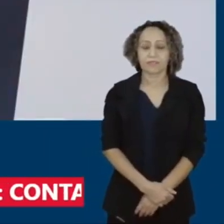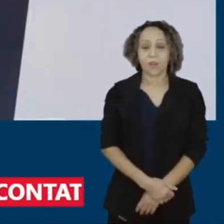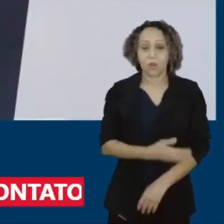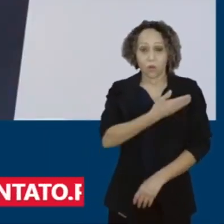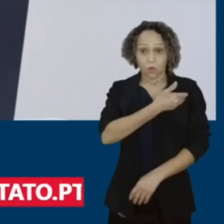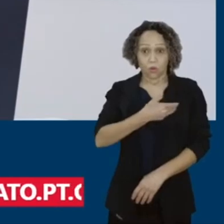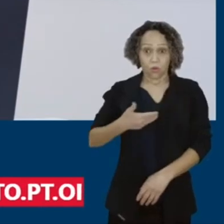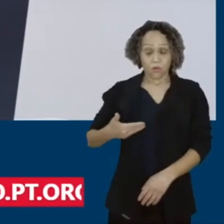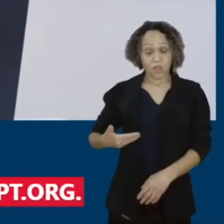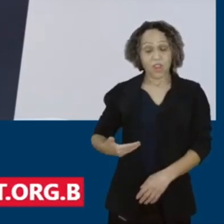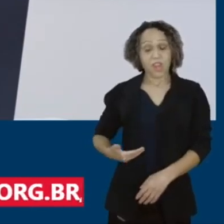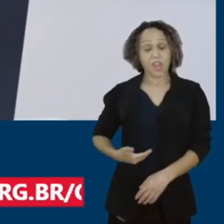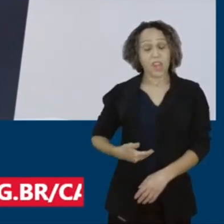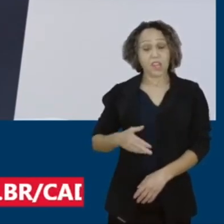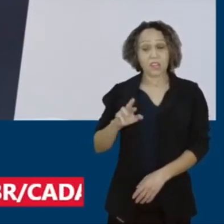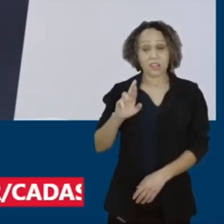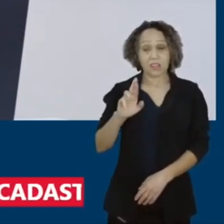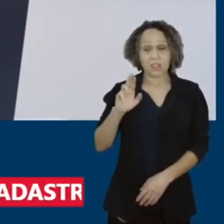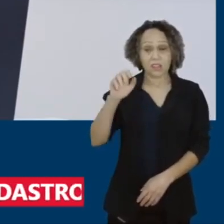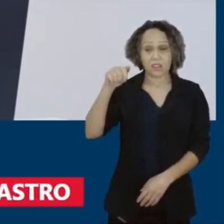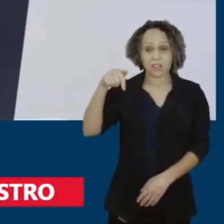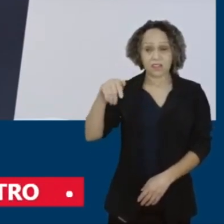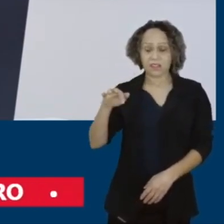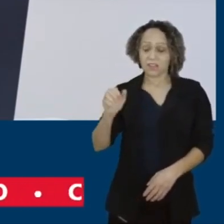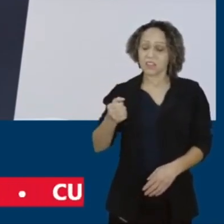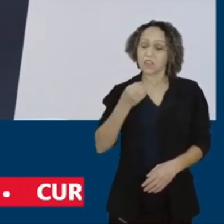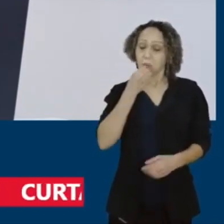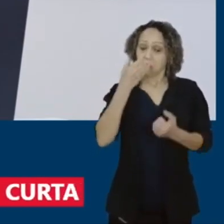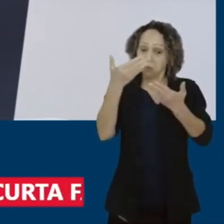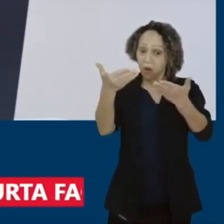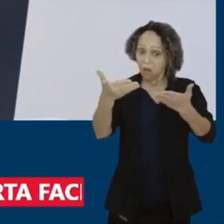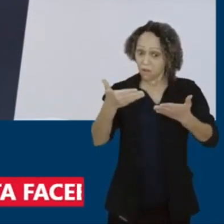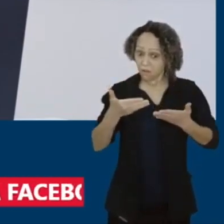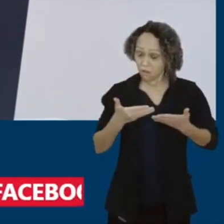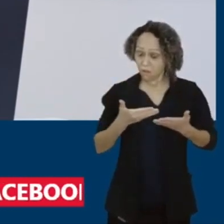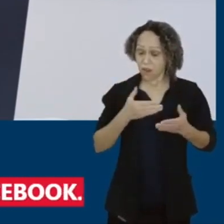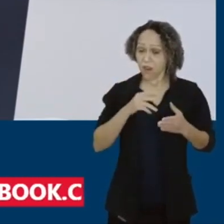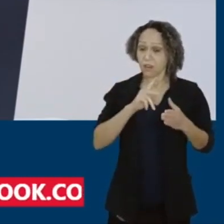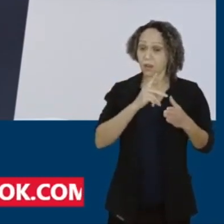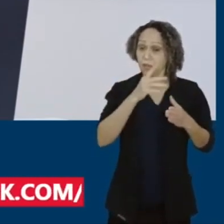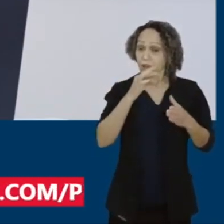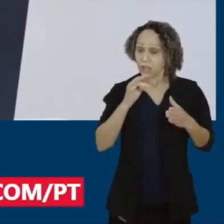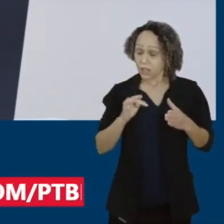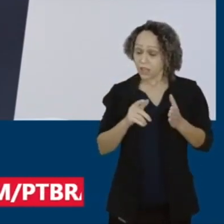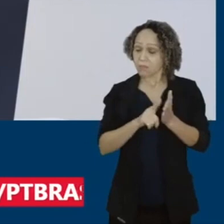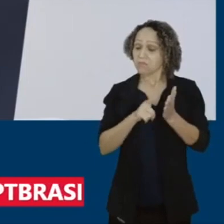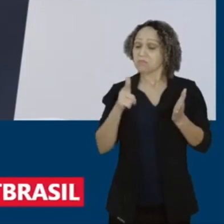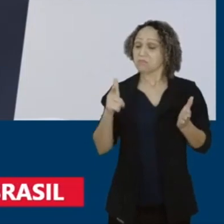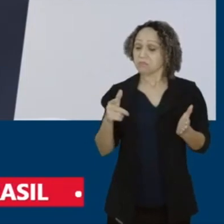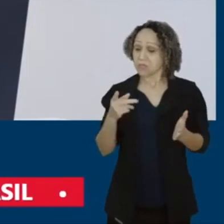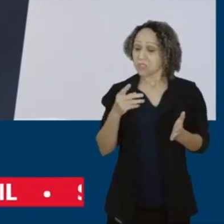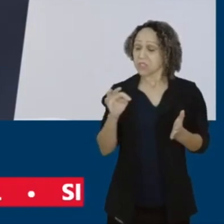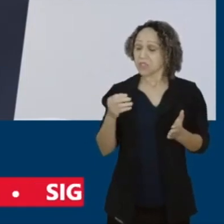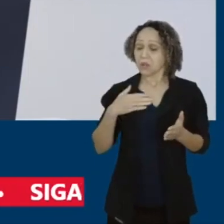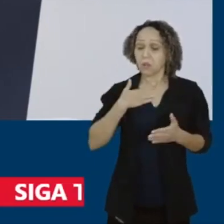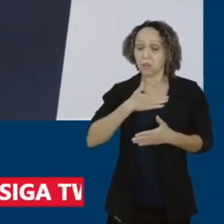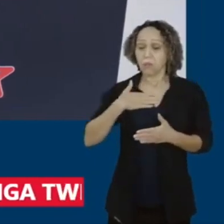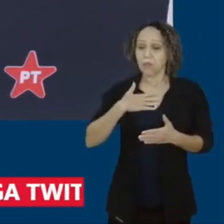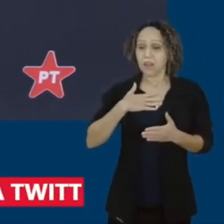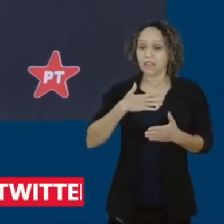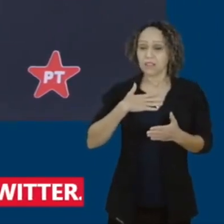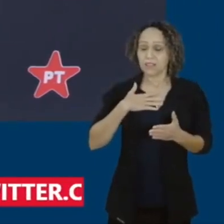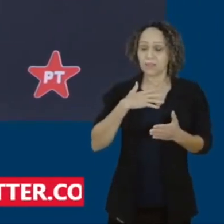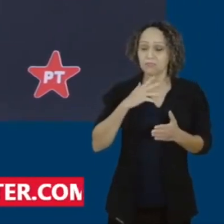Governador, muito bem-vindo ao PT e ao Jornal PT Brasil de hoje. É um prazer recebê-lo aqui. Prazer é